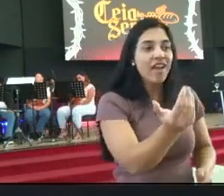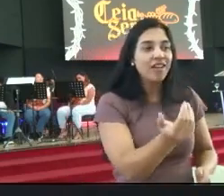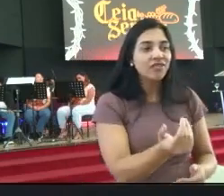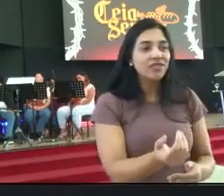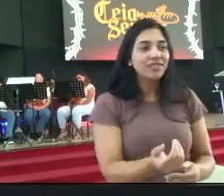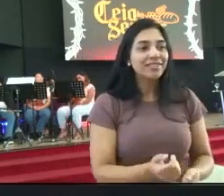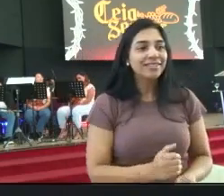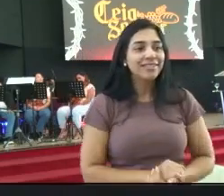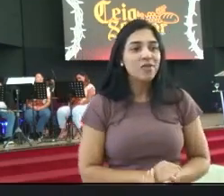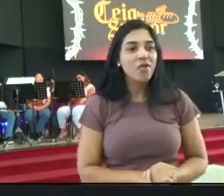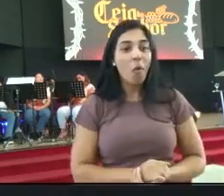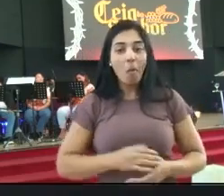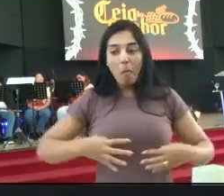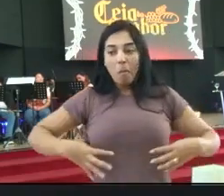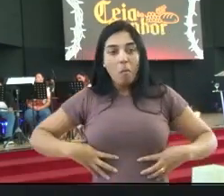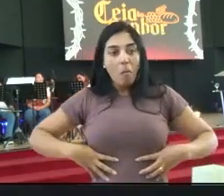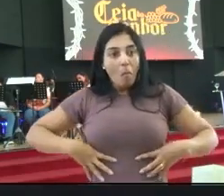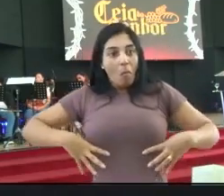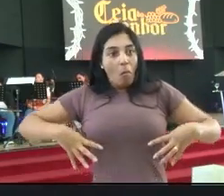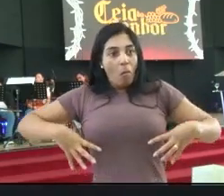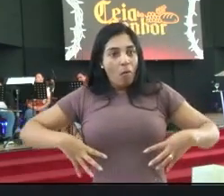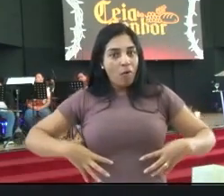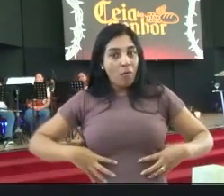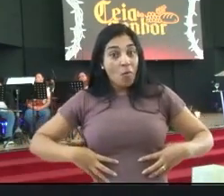Quanto que vale o teu pulmão?